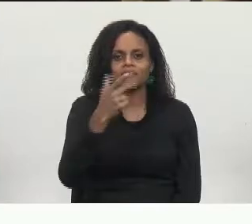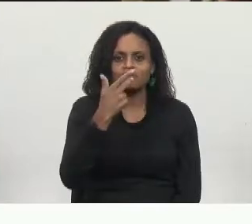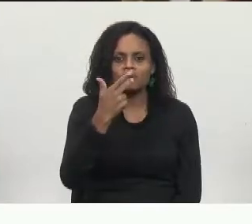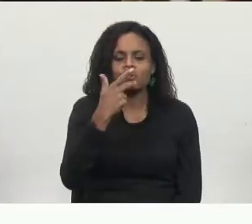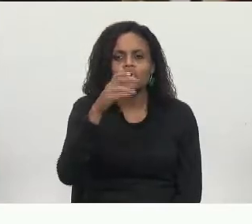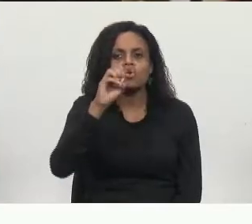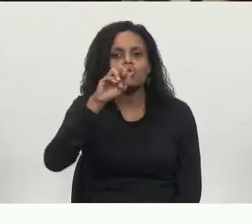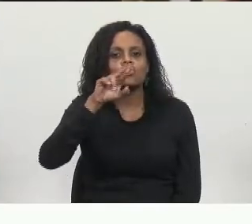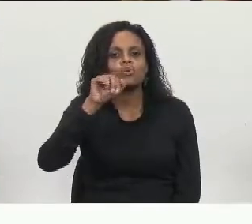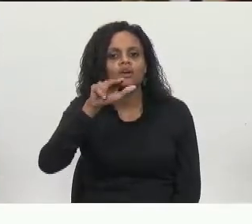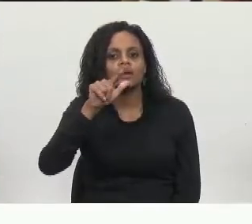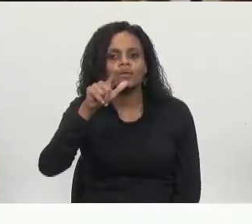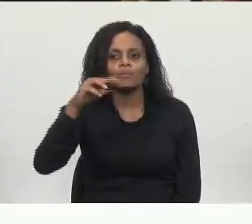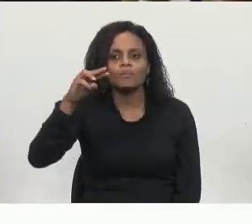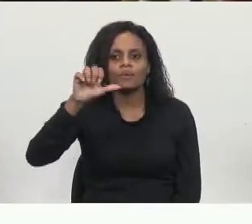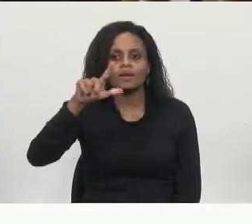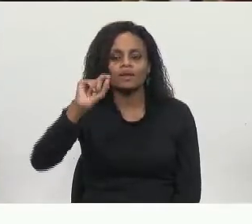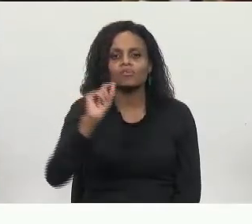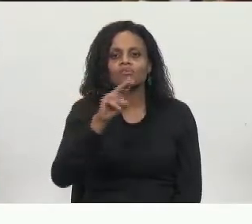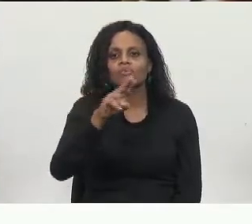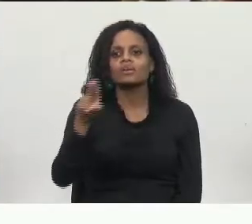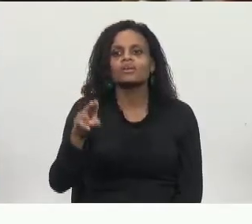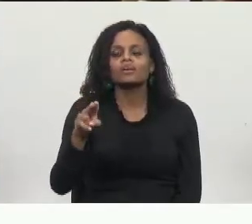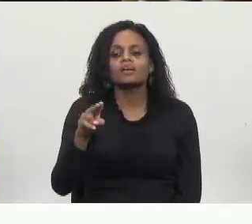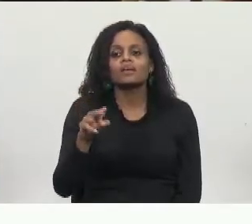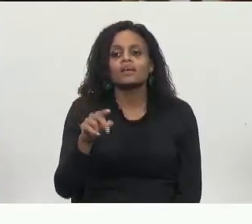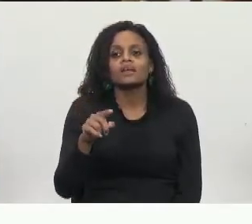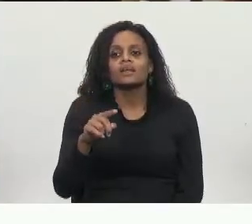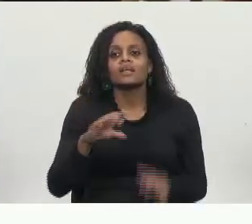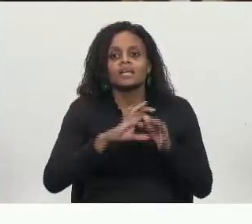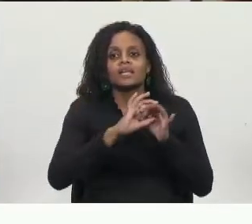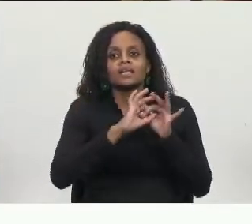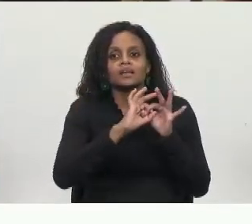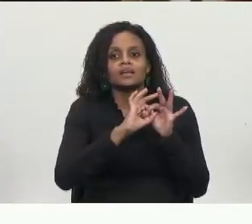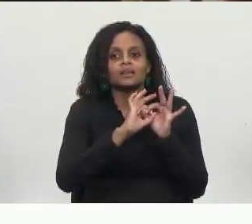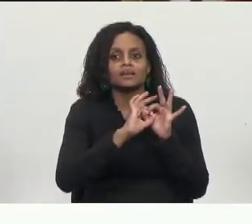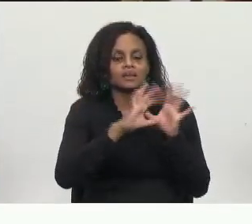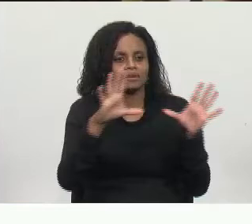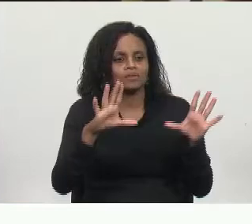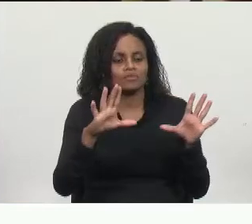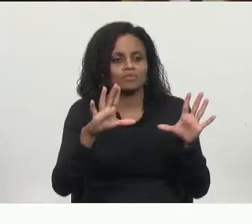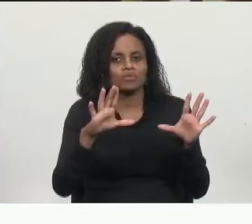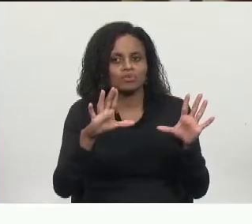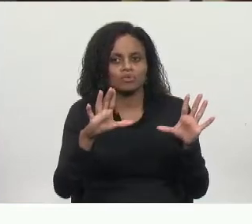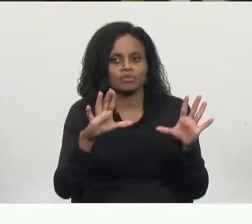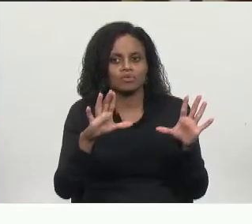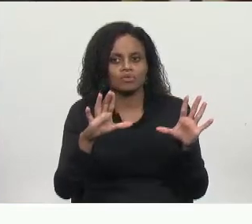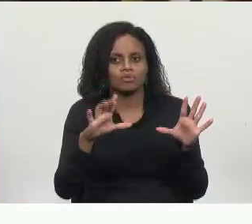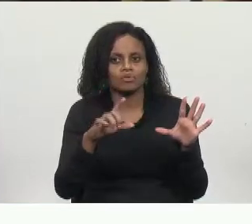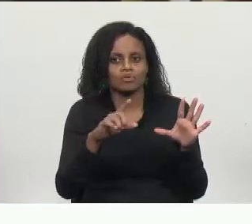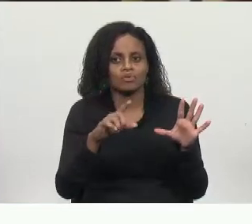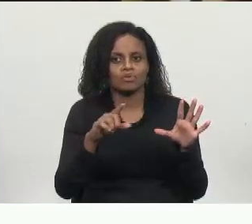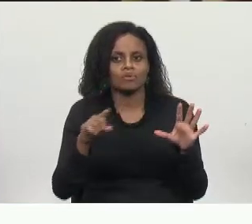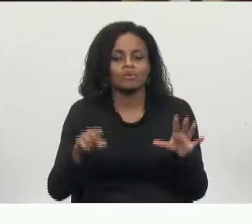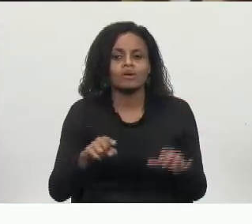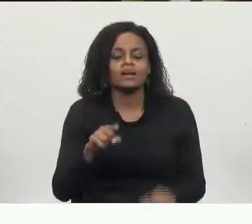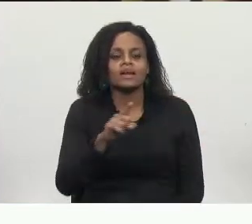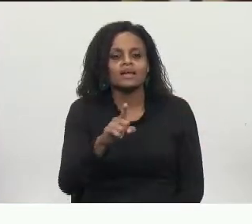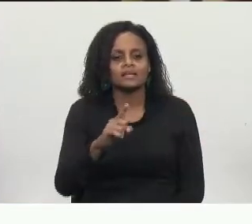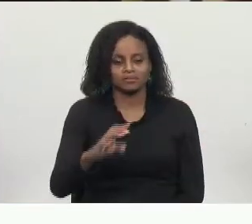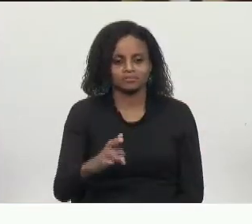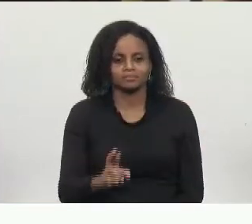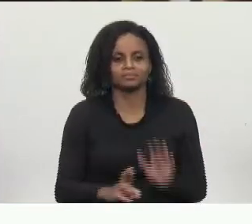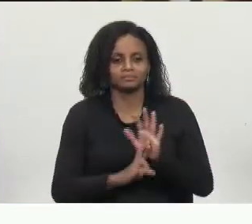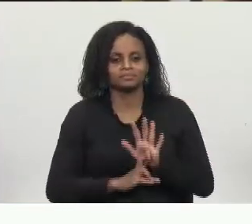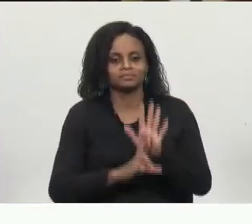excelente ação e livrou a população daquele marginal do Comando Vermelho. Você imagine hoje se me batesse, eu bater na mão de um cara do